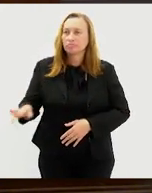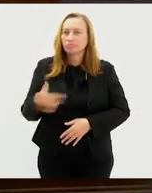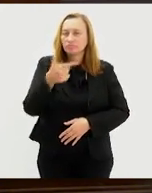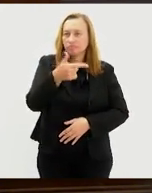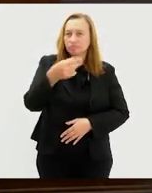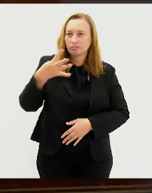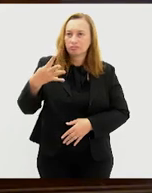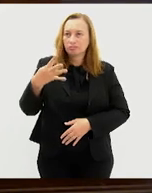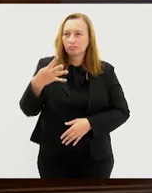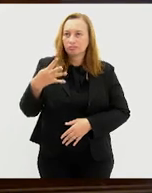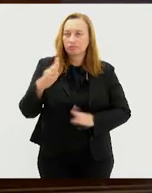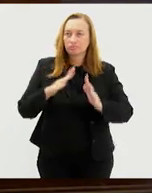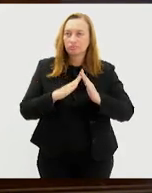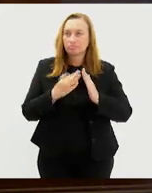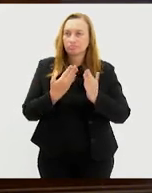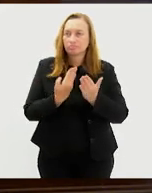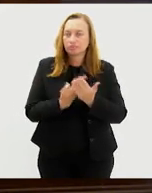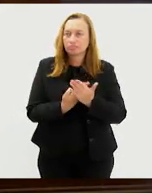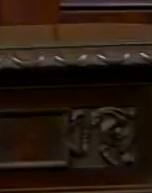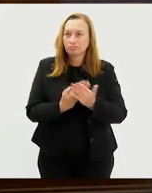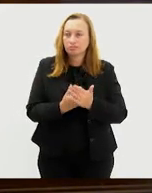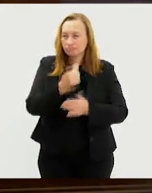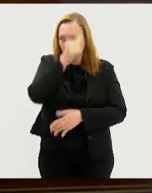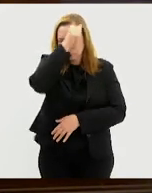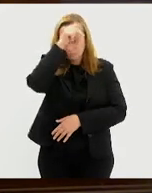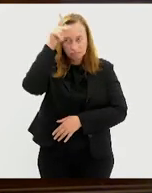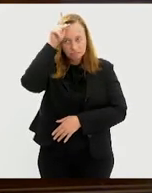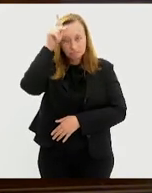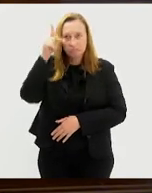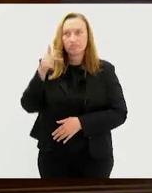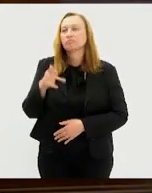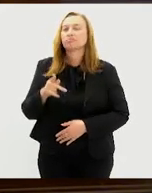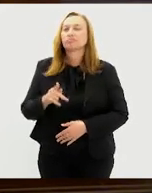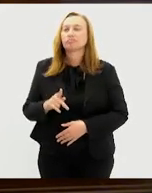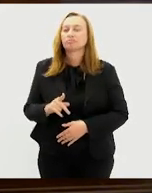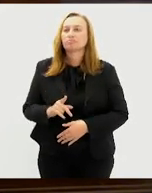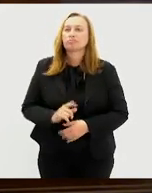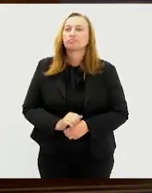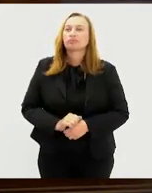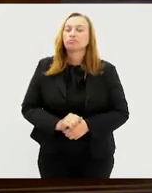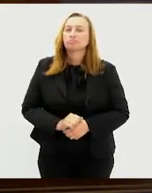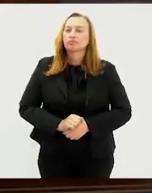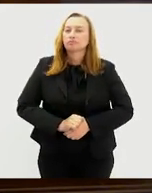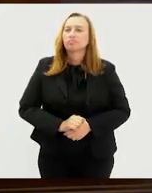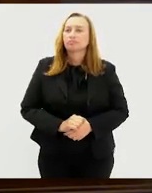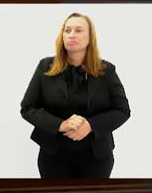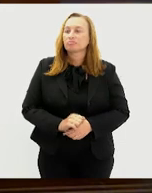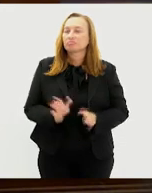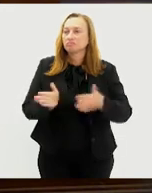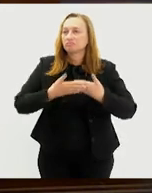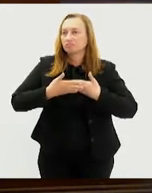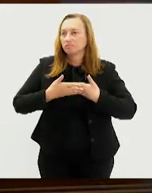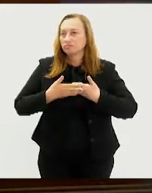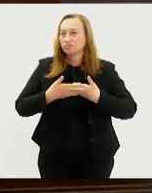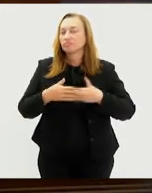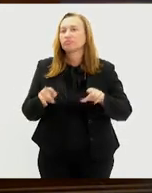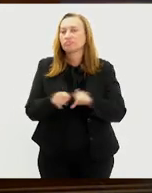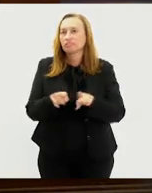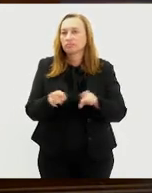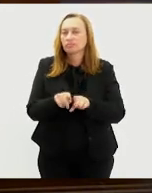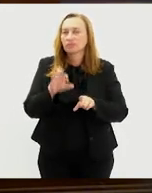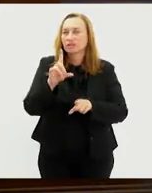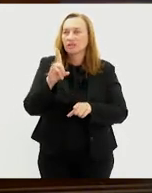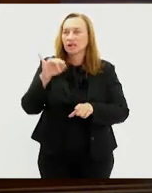escolas municipais ficaram sem funcionar Fora as clínicas da família que não